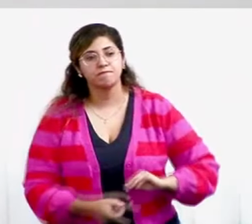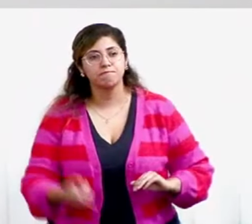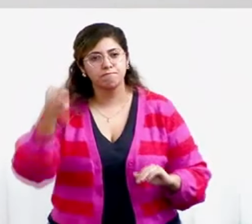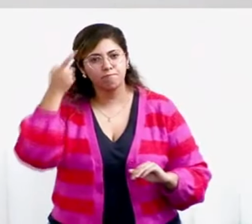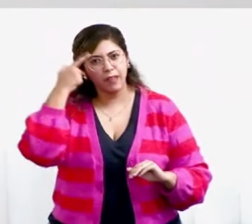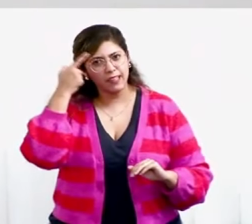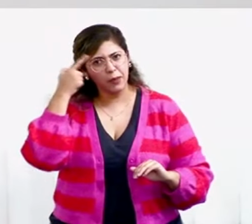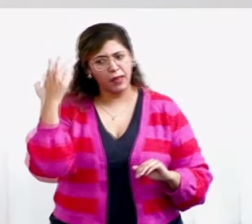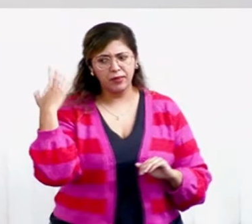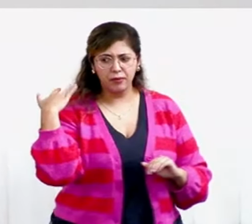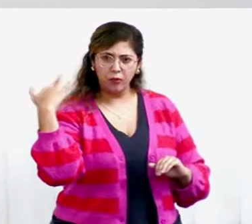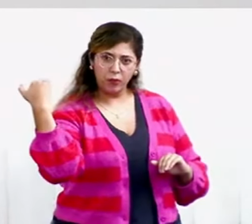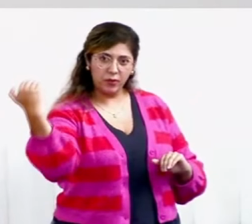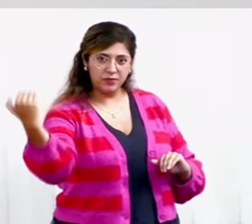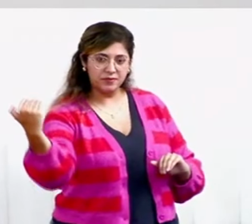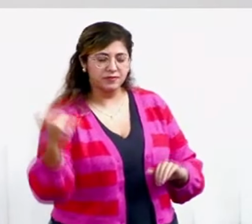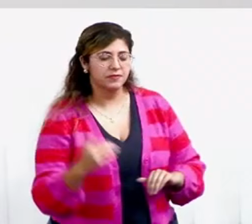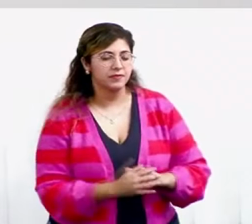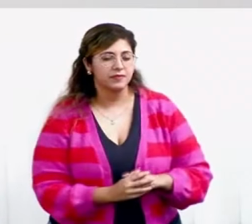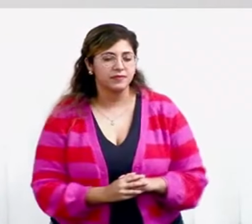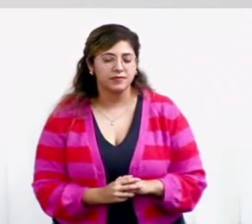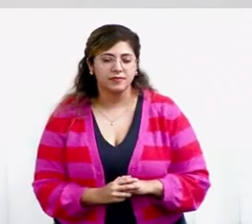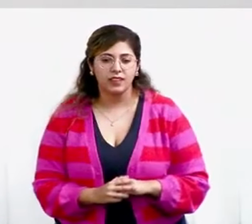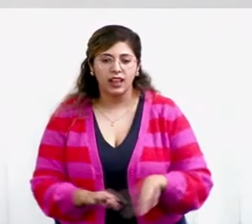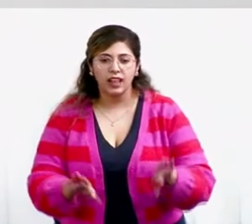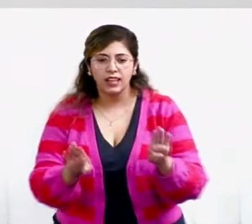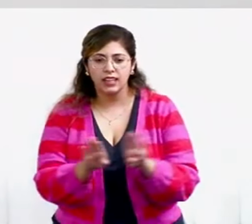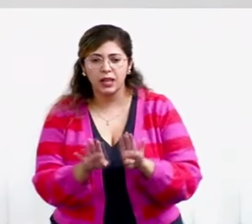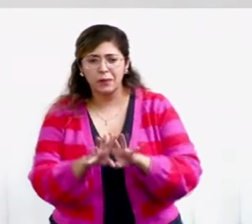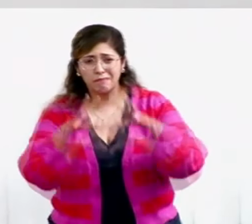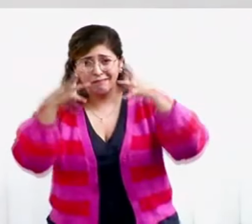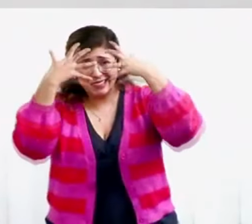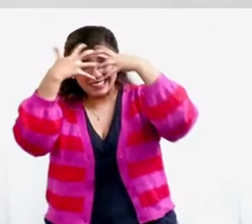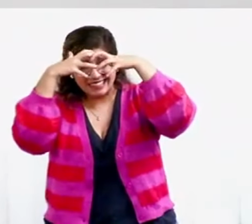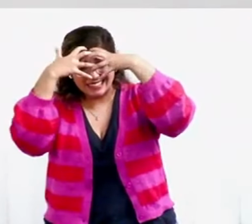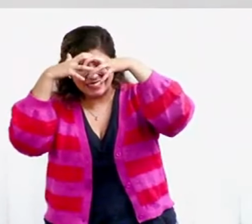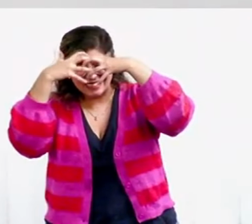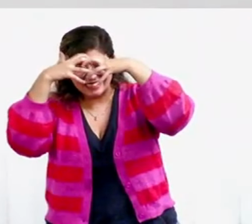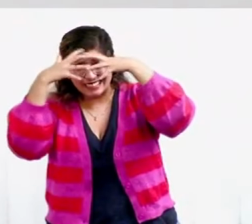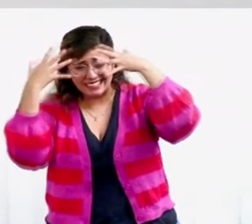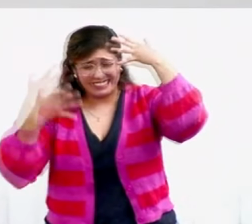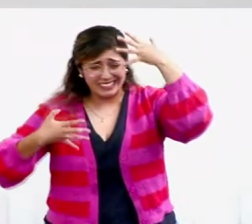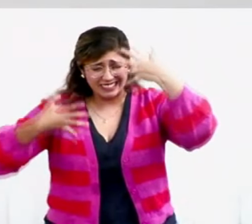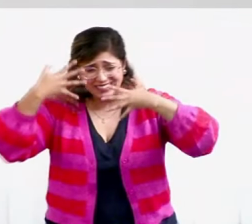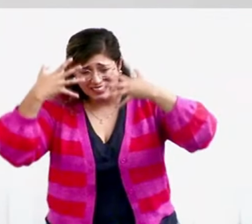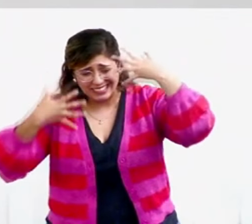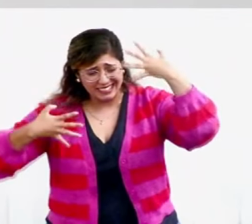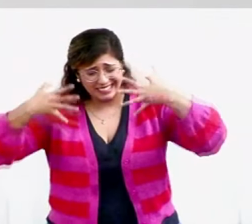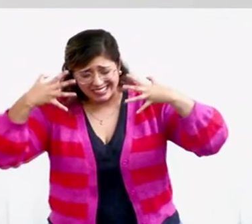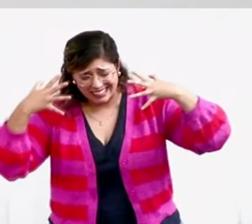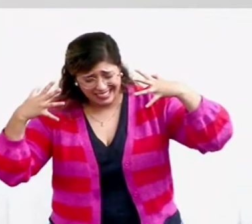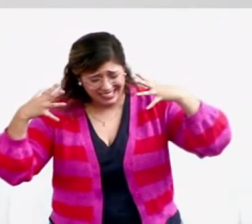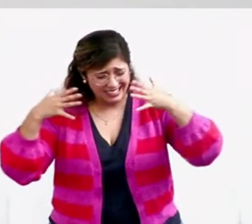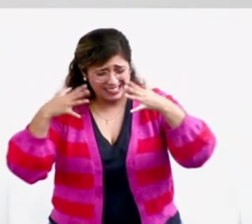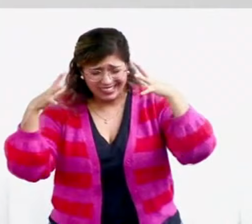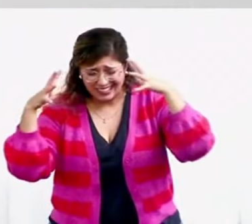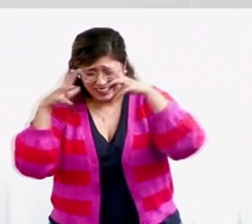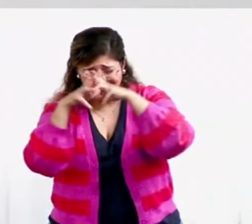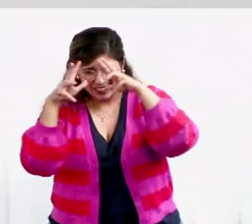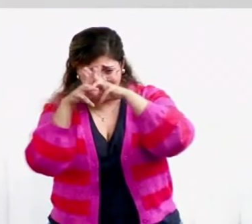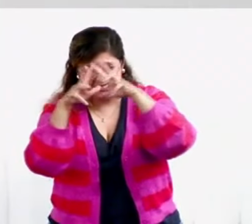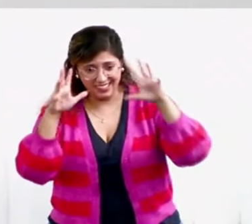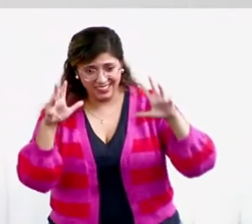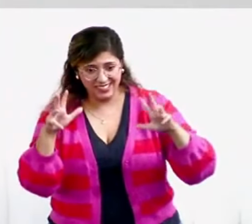pensamentos. Agora, por conta disso, o entendimento está obscurecido. Logo,